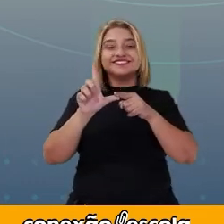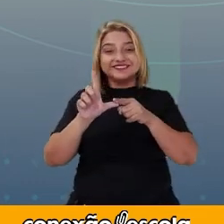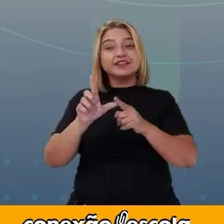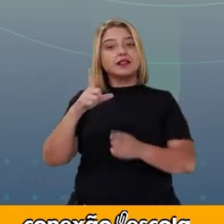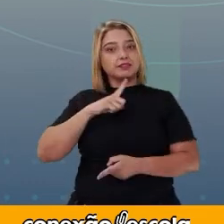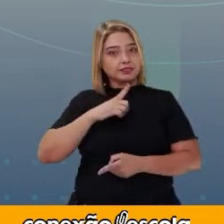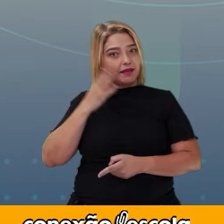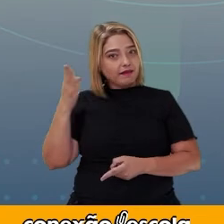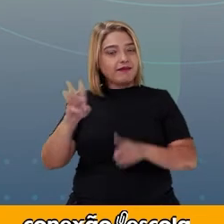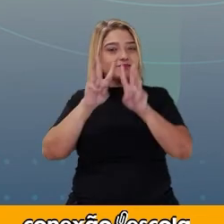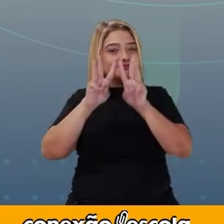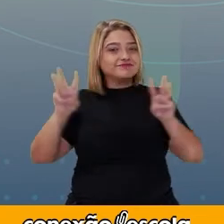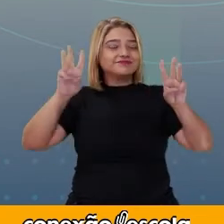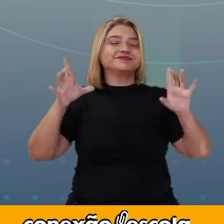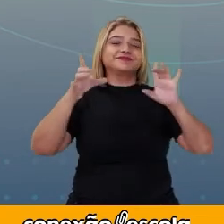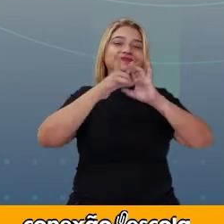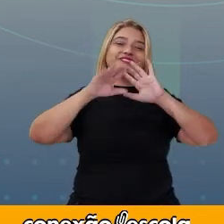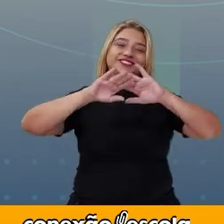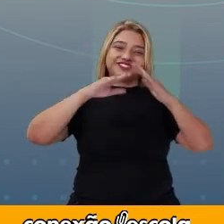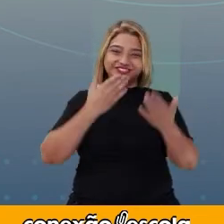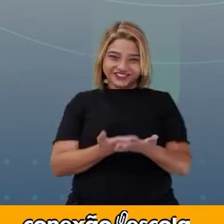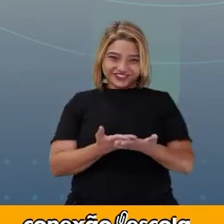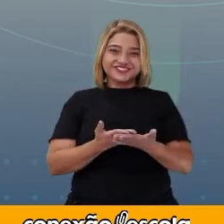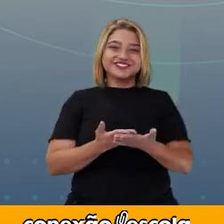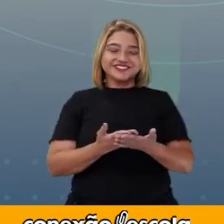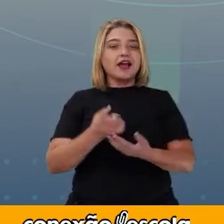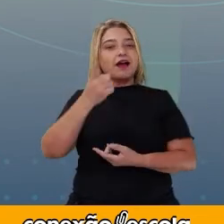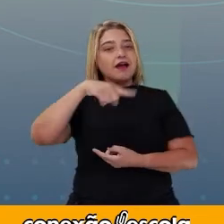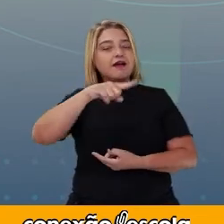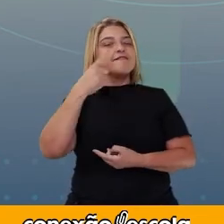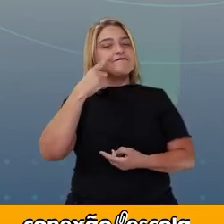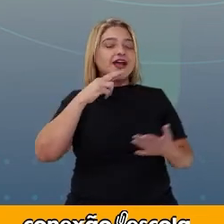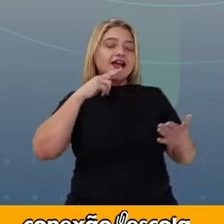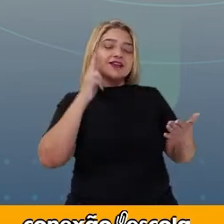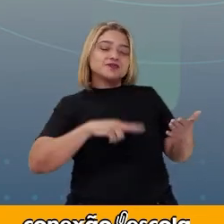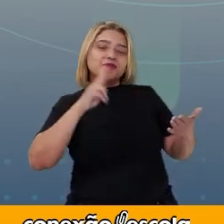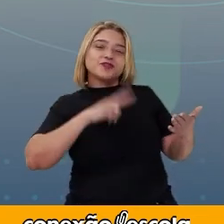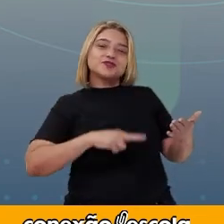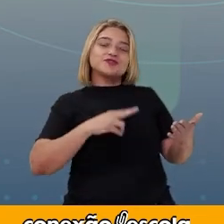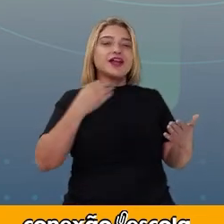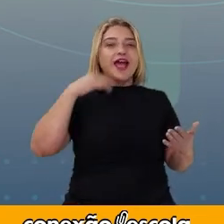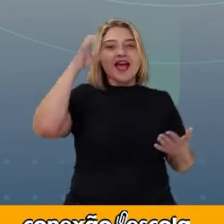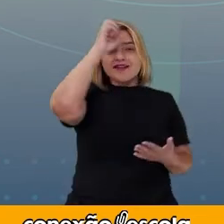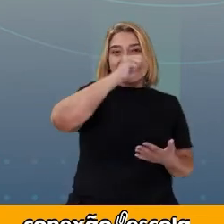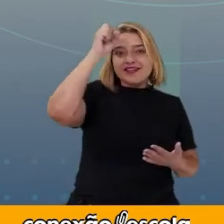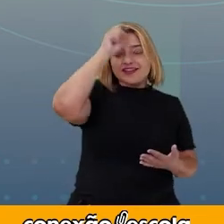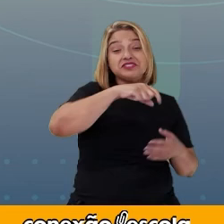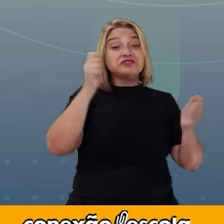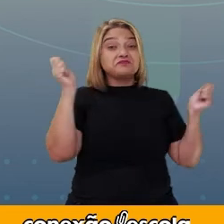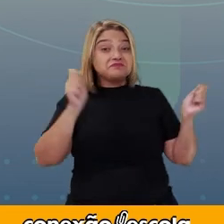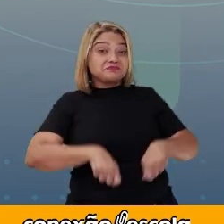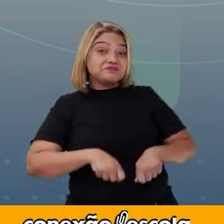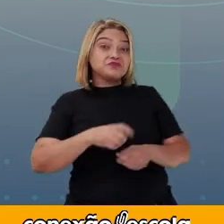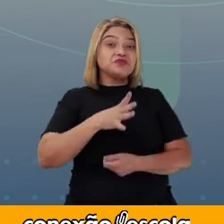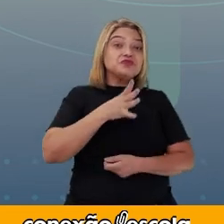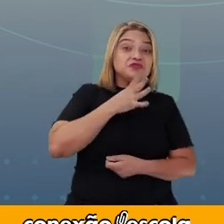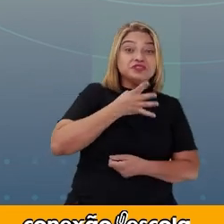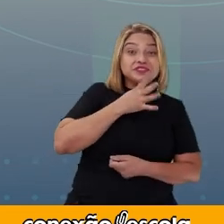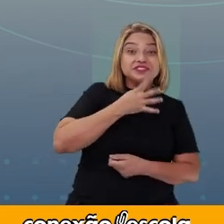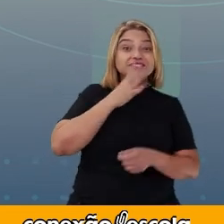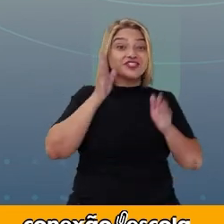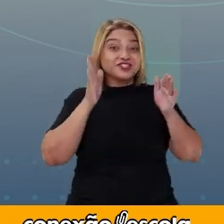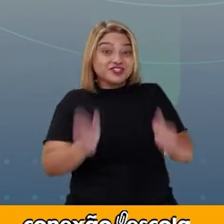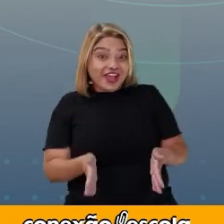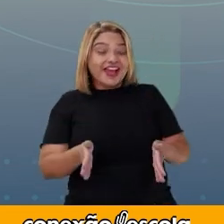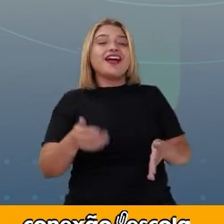Estão lá no portal Conexão Escola. Teste os seus conhecimentos. Veja se você sabe, porque eu